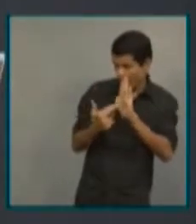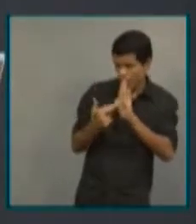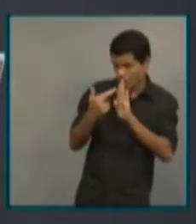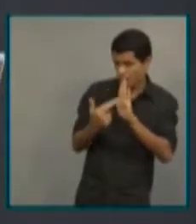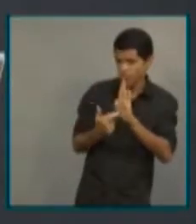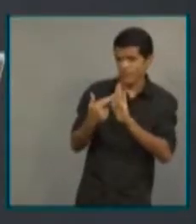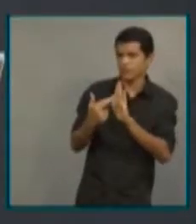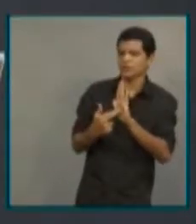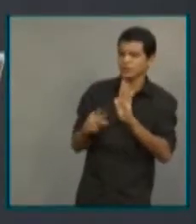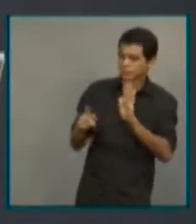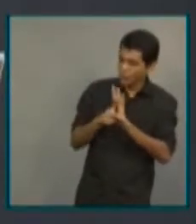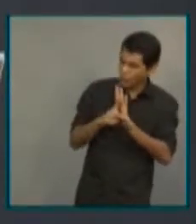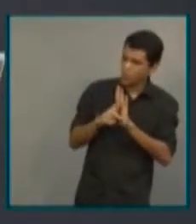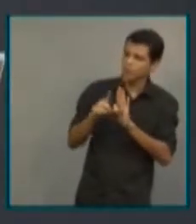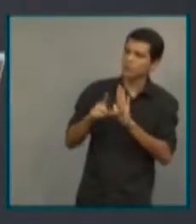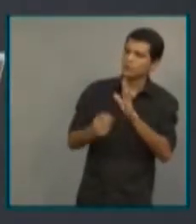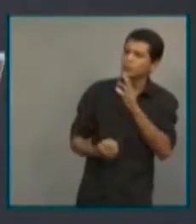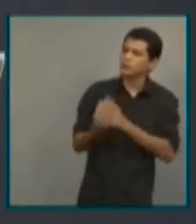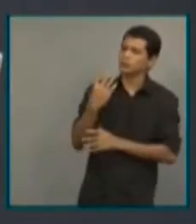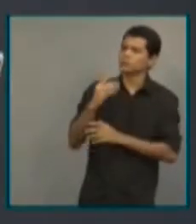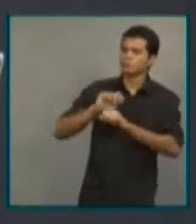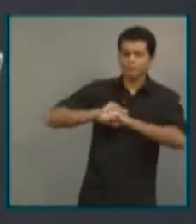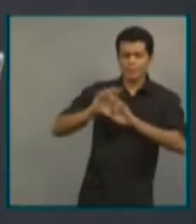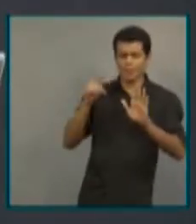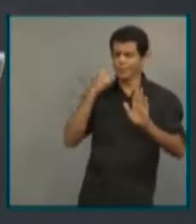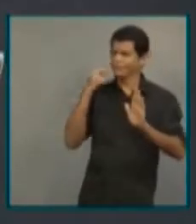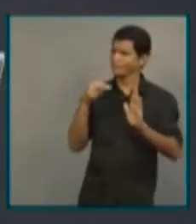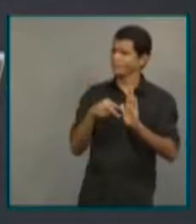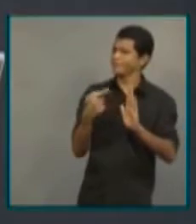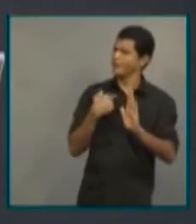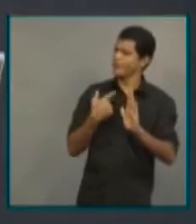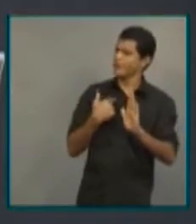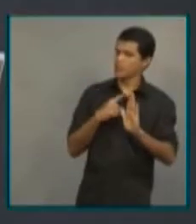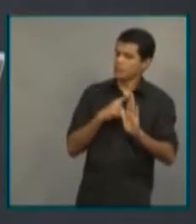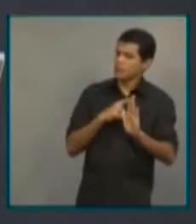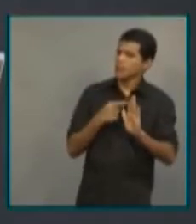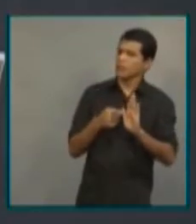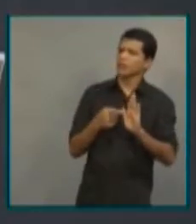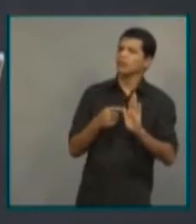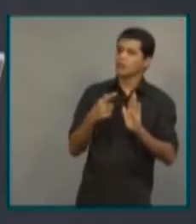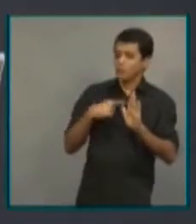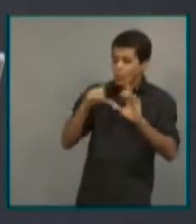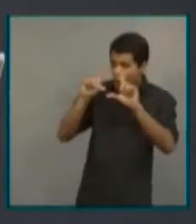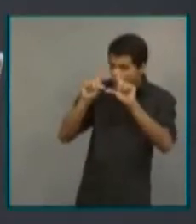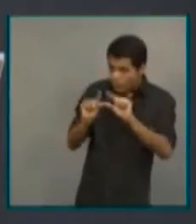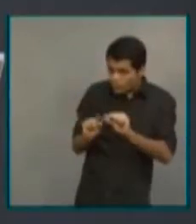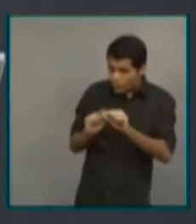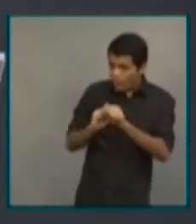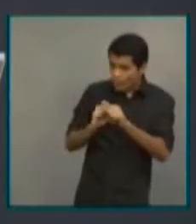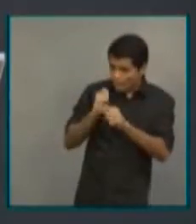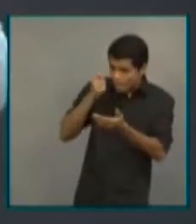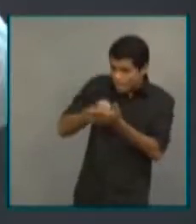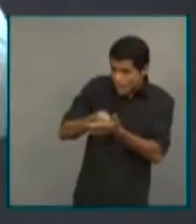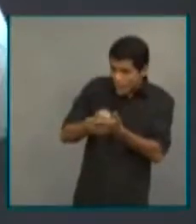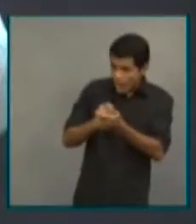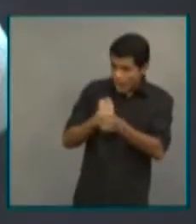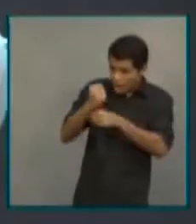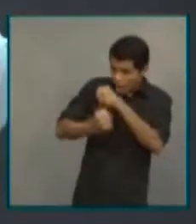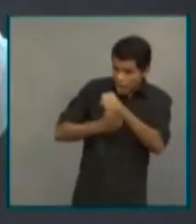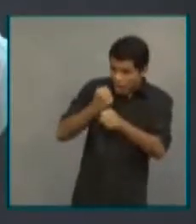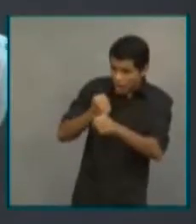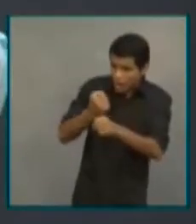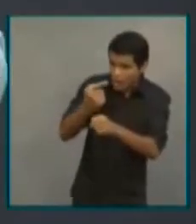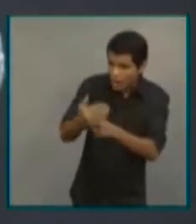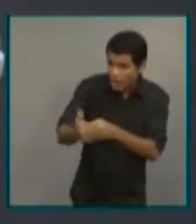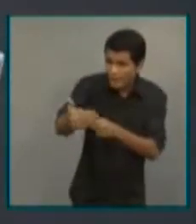a impossibilidade de redução de anuidade. Ou seja, a proposta de reduzir anuidade traz para